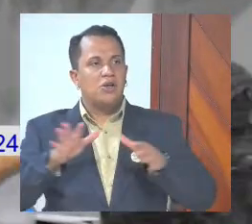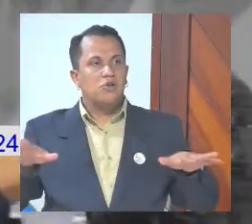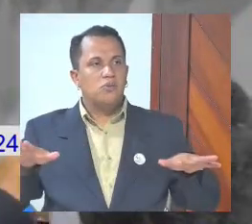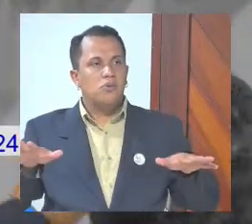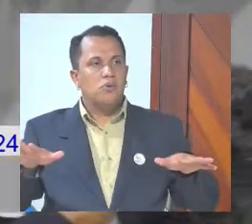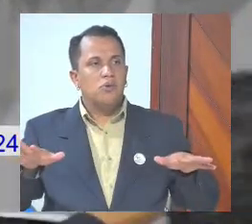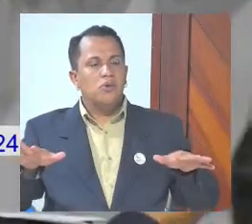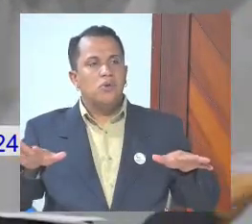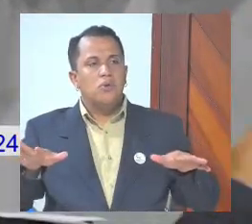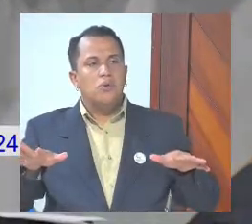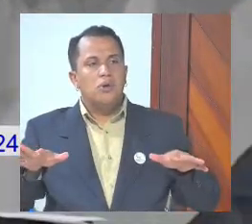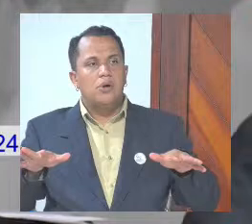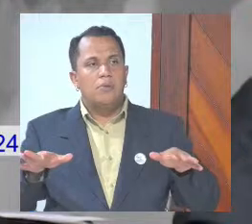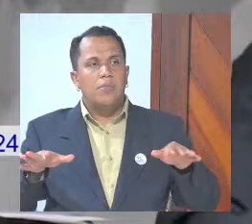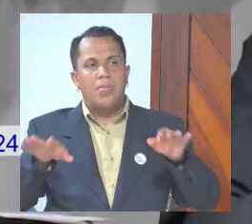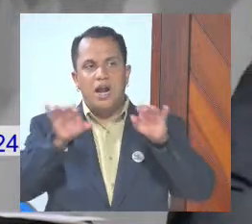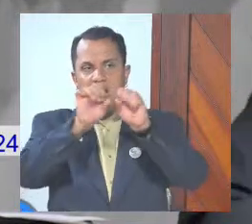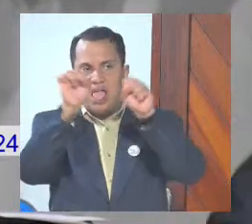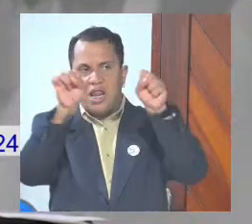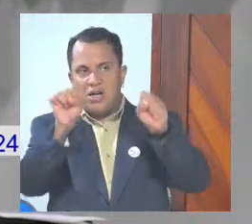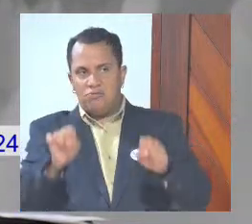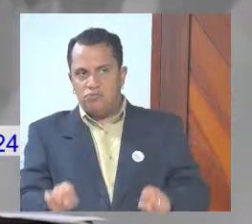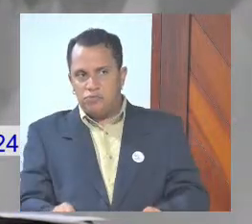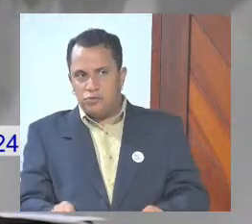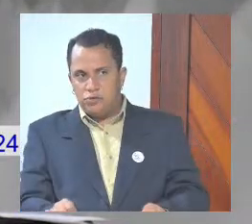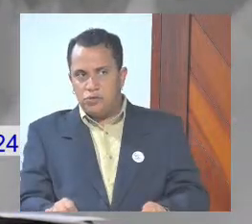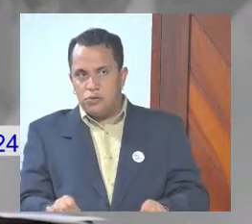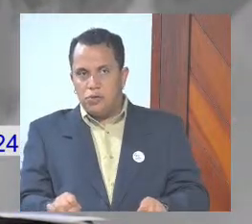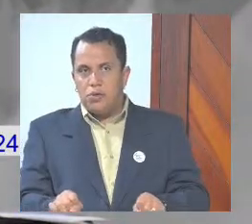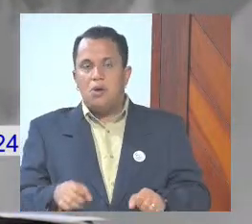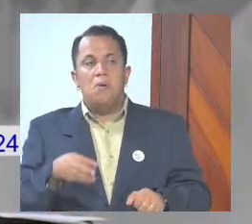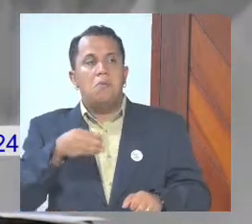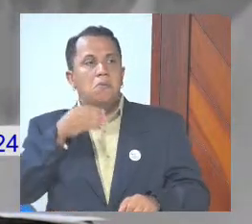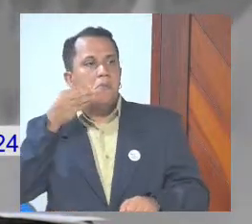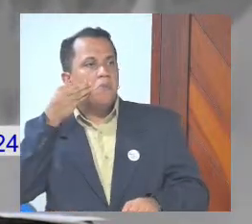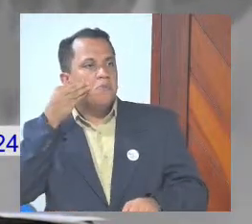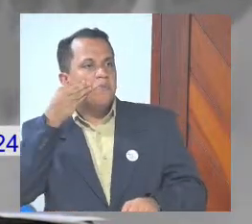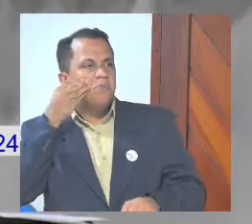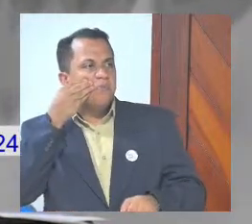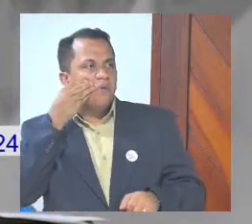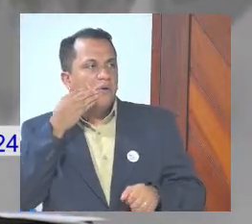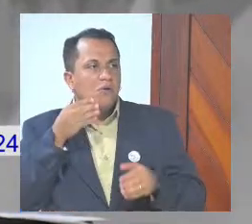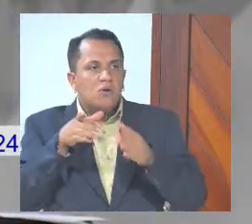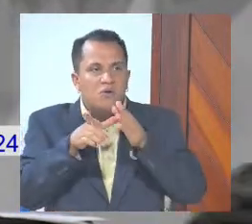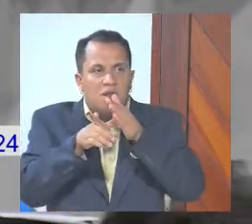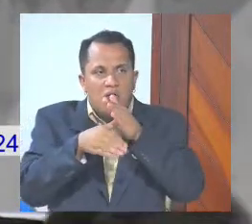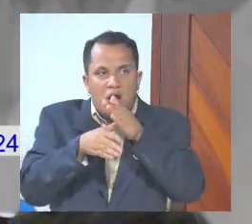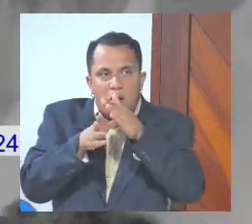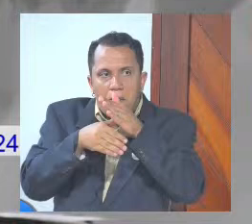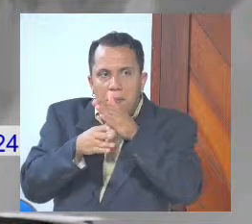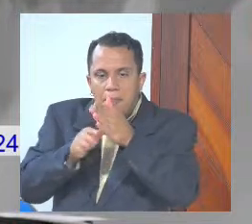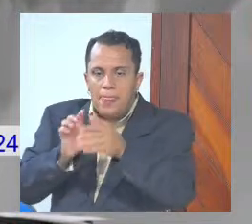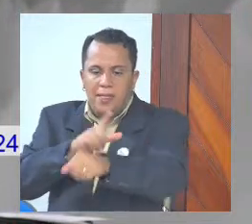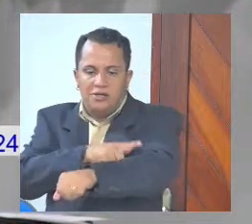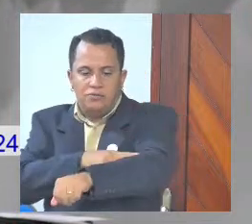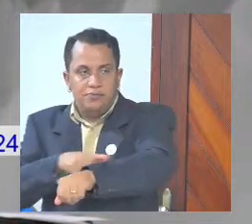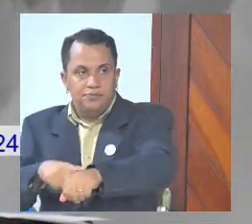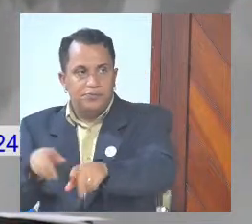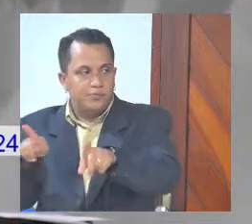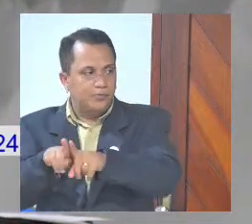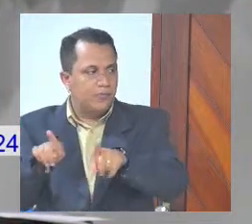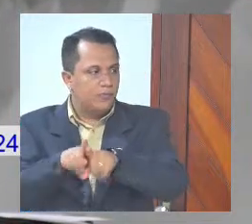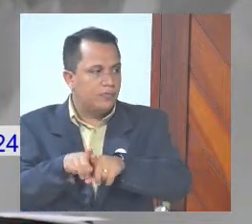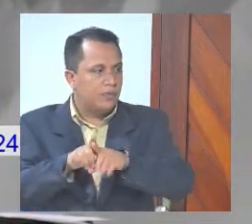neste esquema, que são arranjos de desvios de recursos da educação e